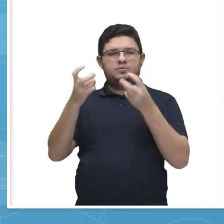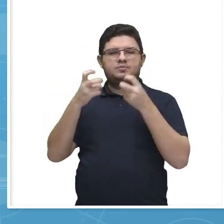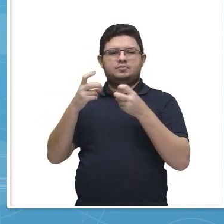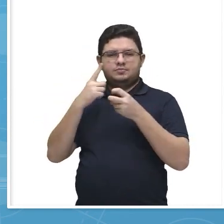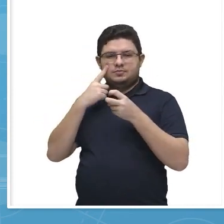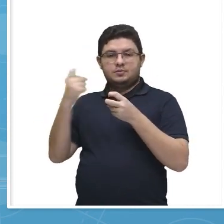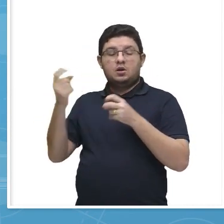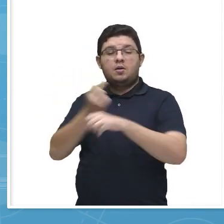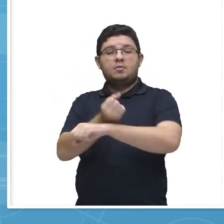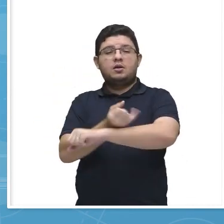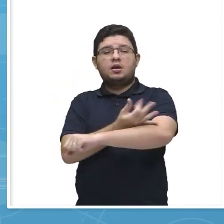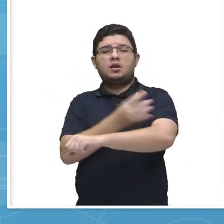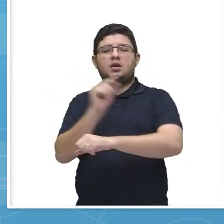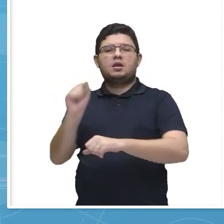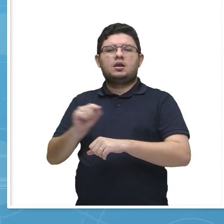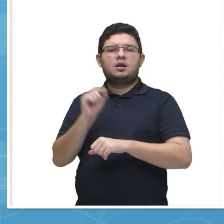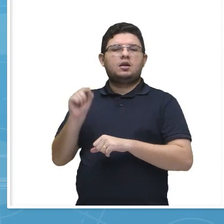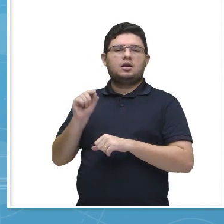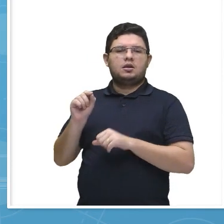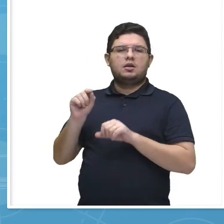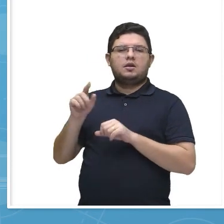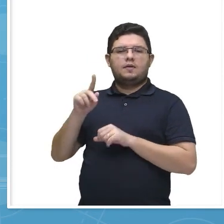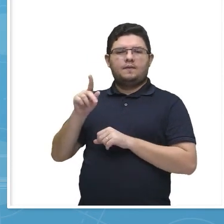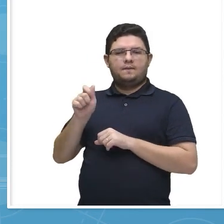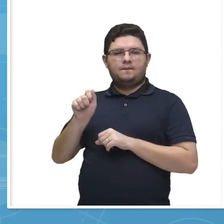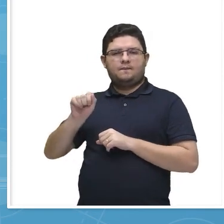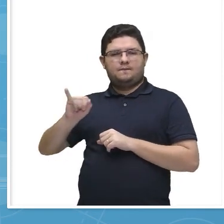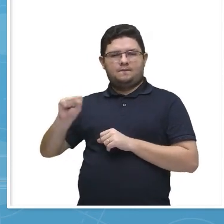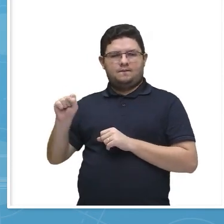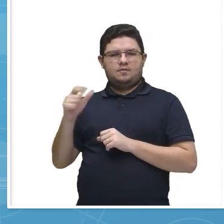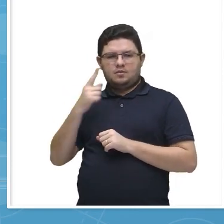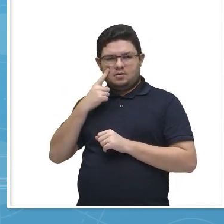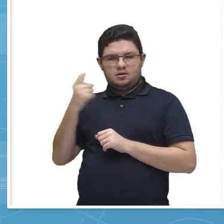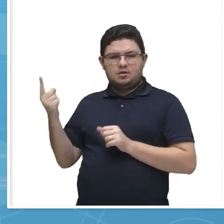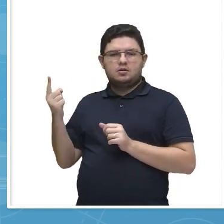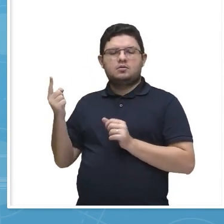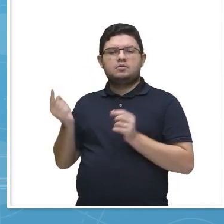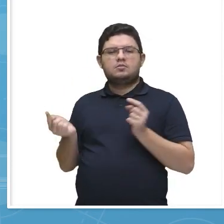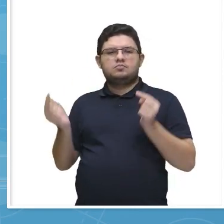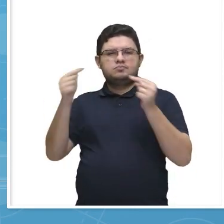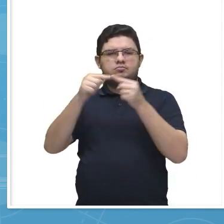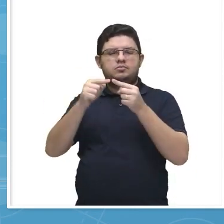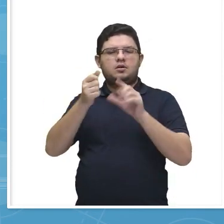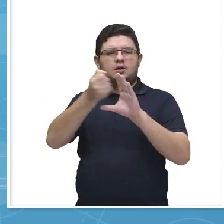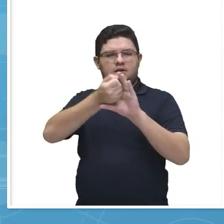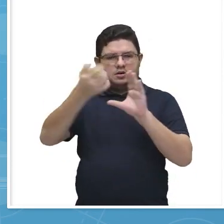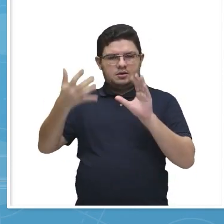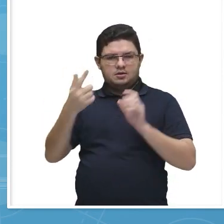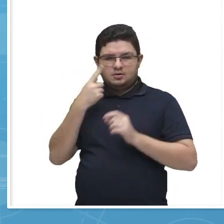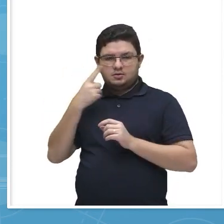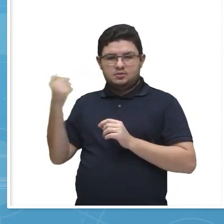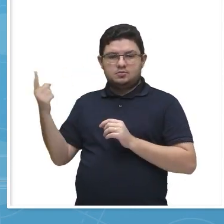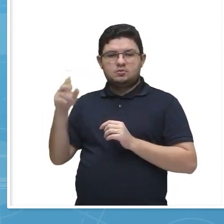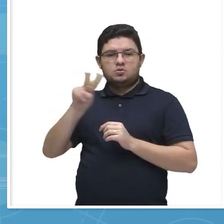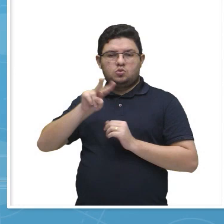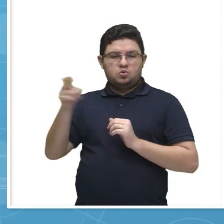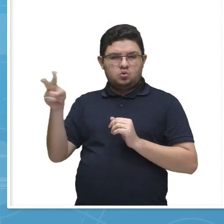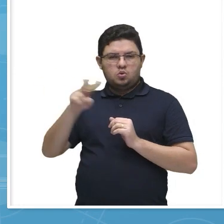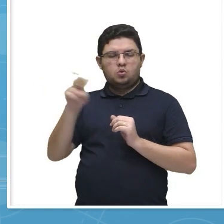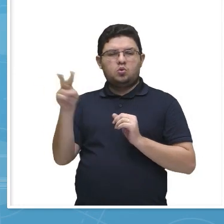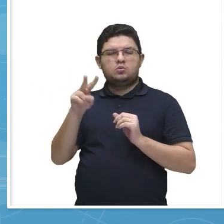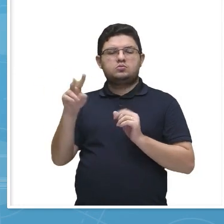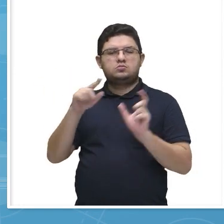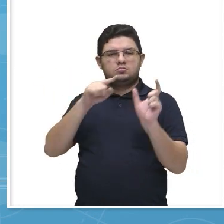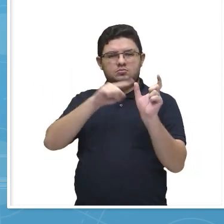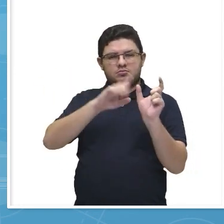emocionados atribui uma característica à palavra pais. Os dois são núcleos, então vou ter um predicado verbo